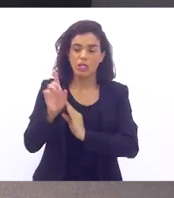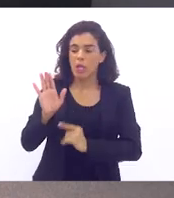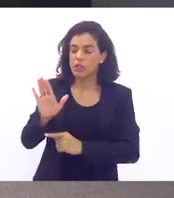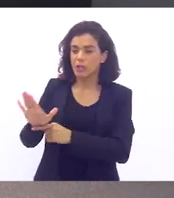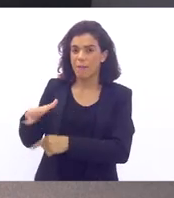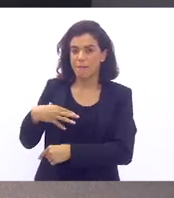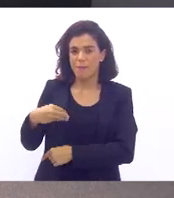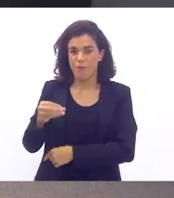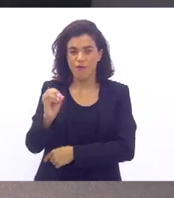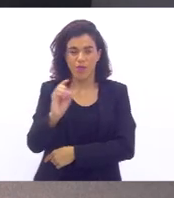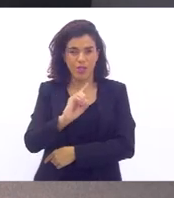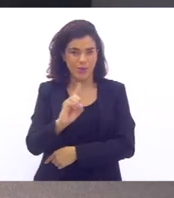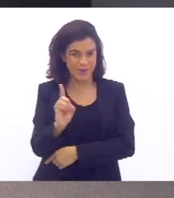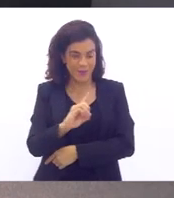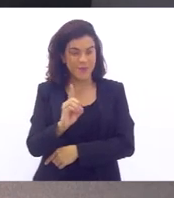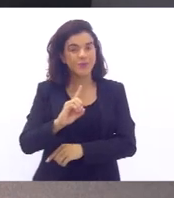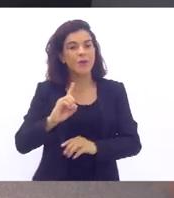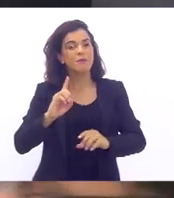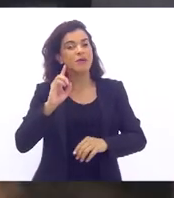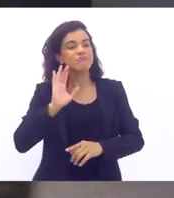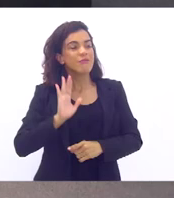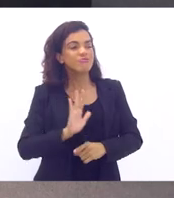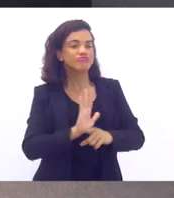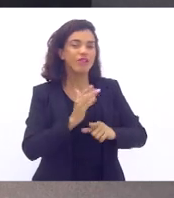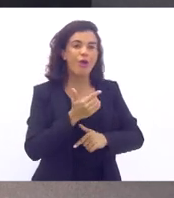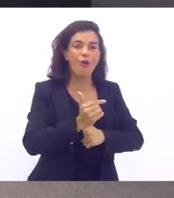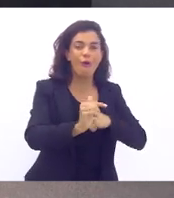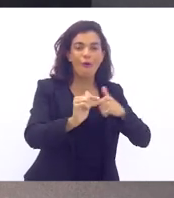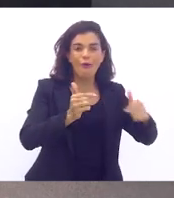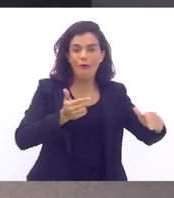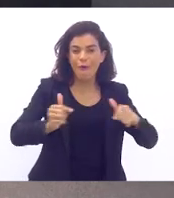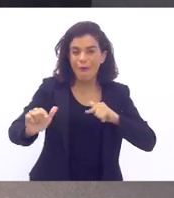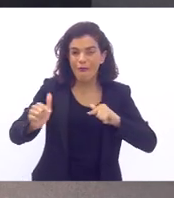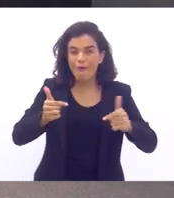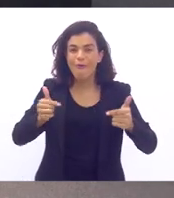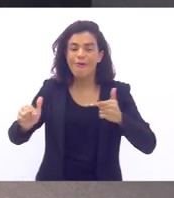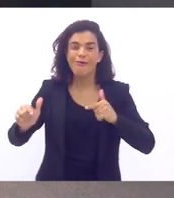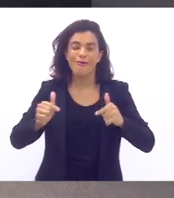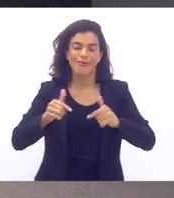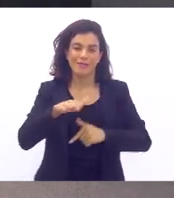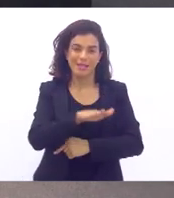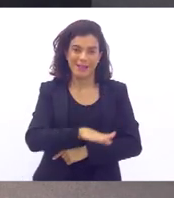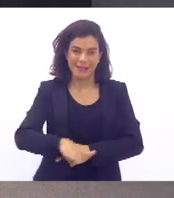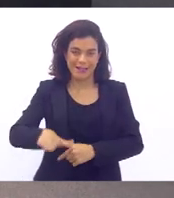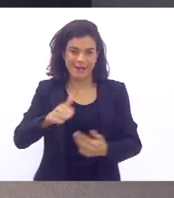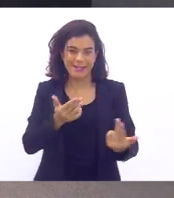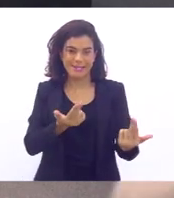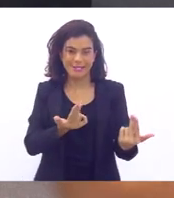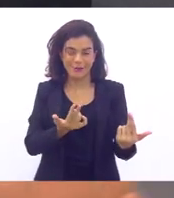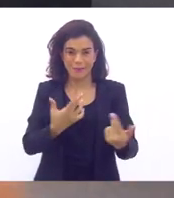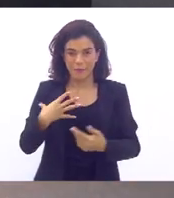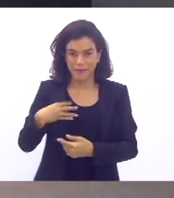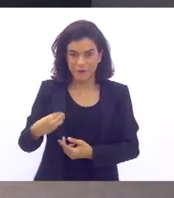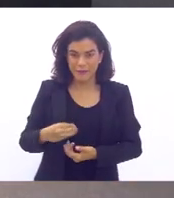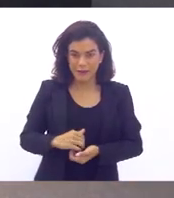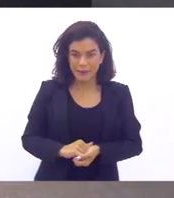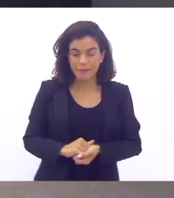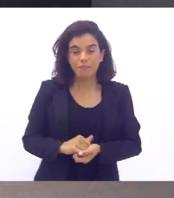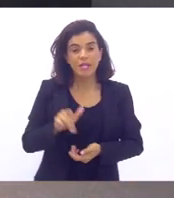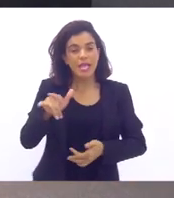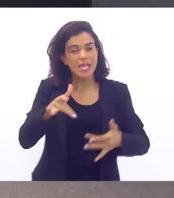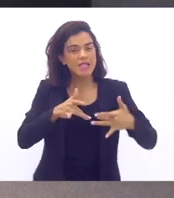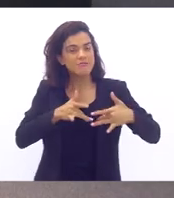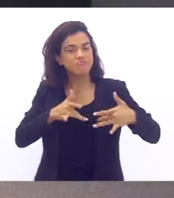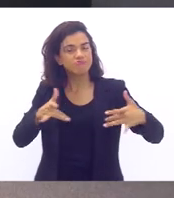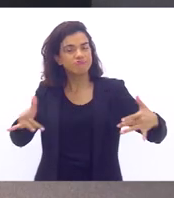filho eu tô querendo pela coletividade por pelas outras pessoas e esse altruísmo que você tem é faz